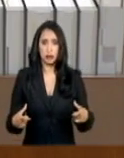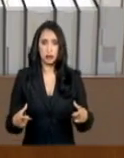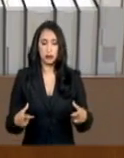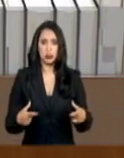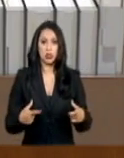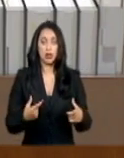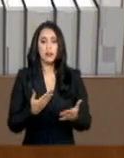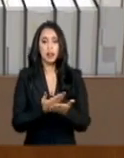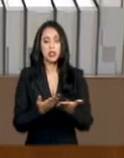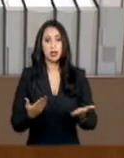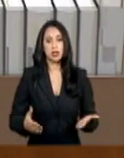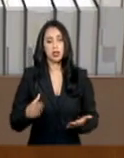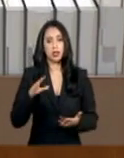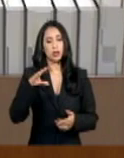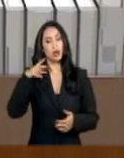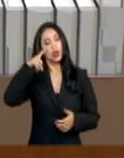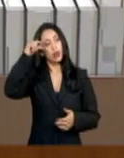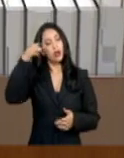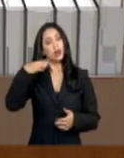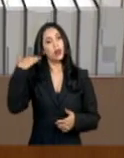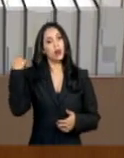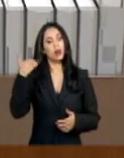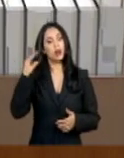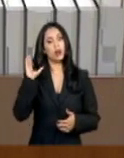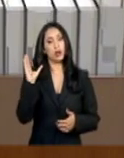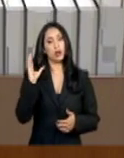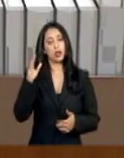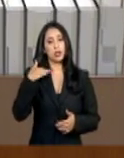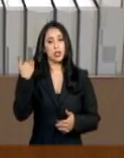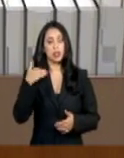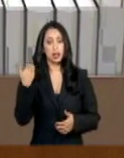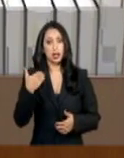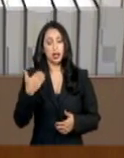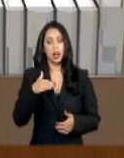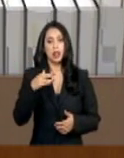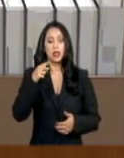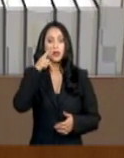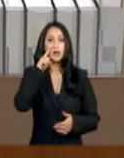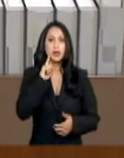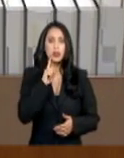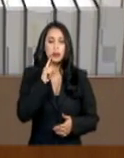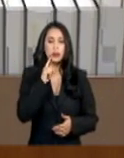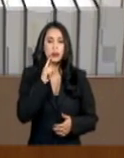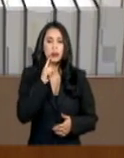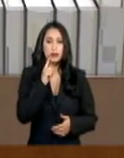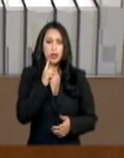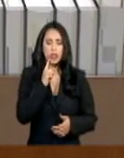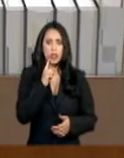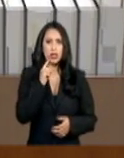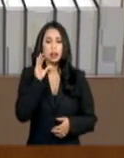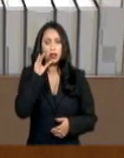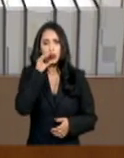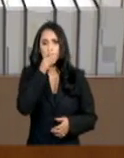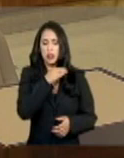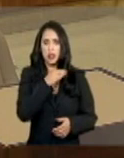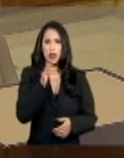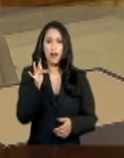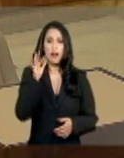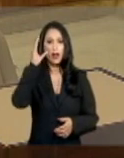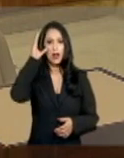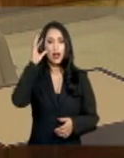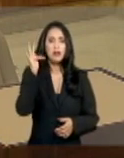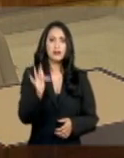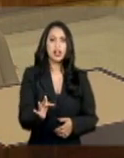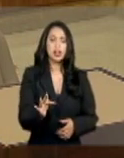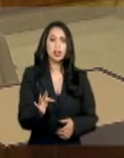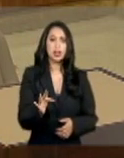sucedidos nisso rosa ministra cármen ministro marco aurélio ministro celso de mello o ministro joaquim também não tinhas não aqui então